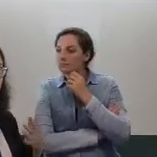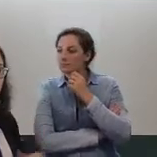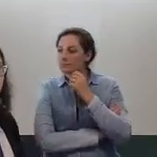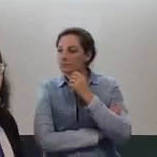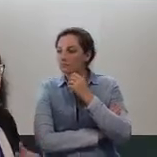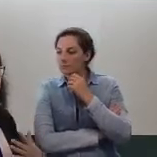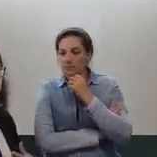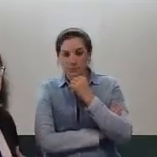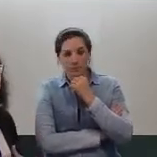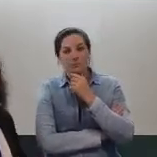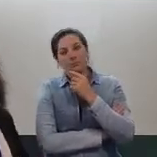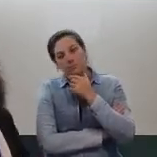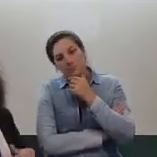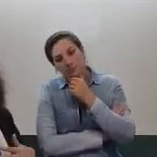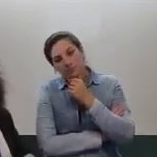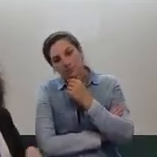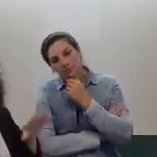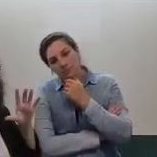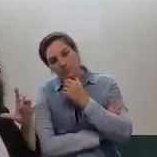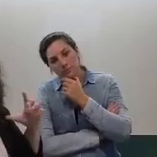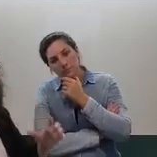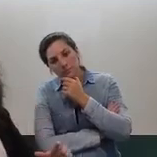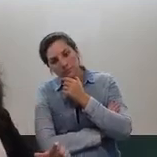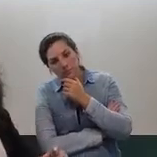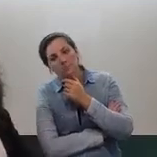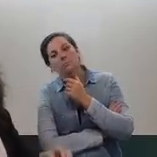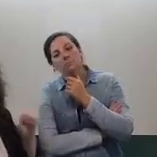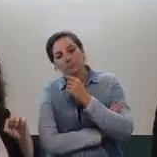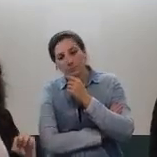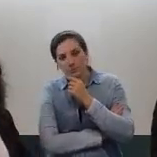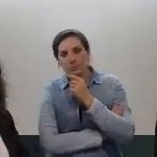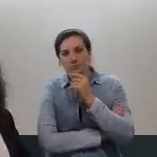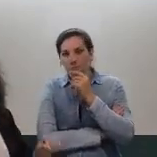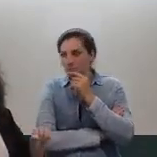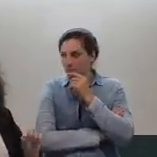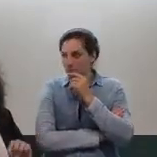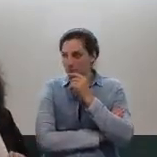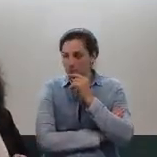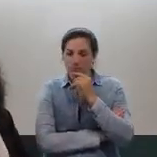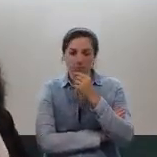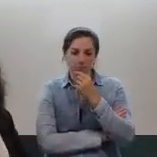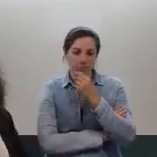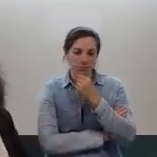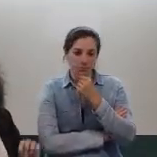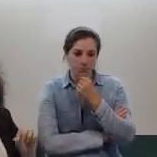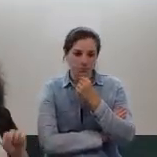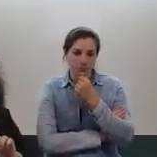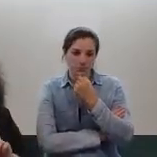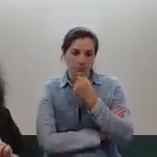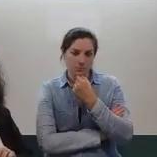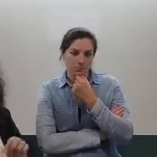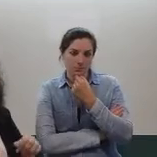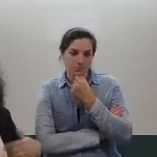Coloca o nome do primeiro autor que aparecer, coloca sempre em caixa alta, vírgula, o nome da autora e